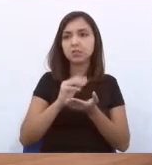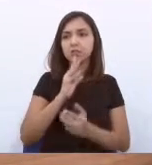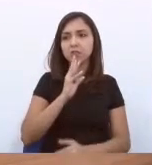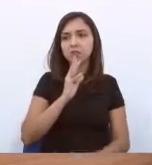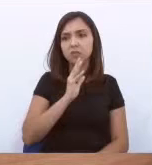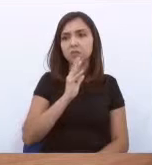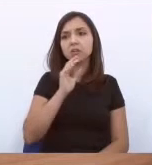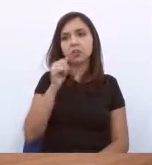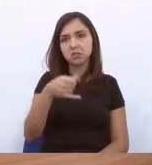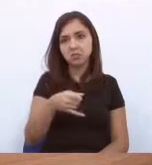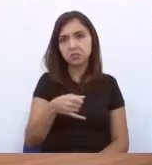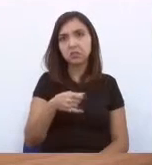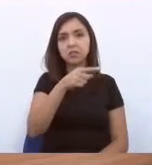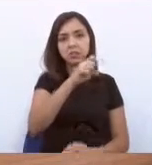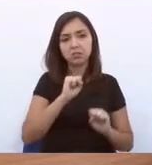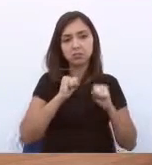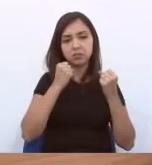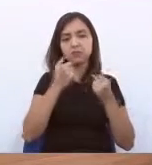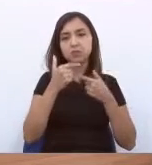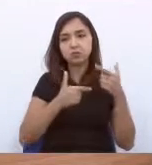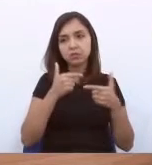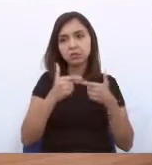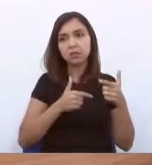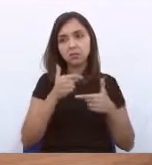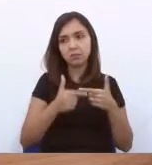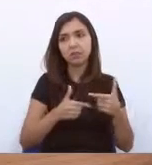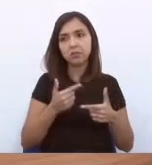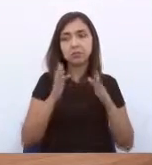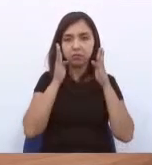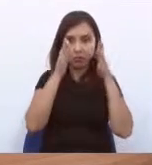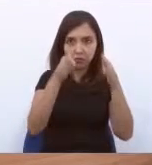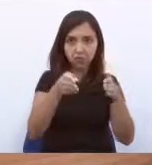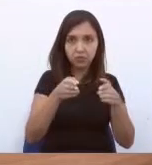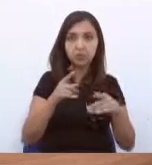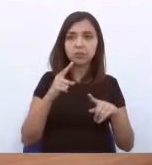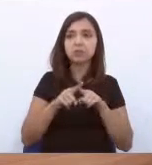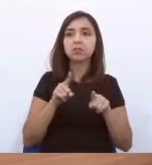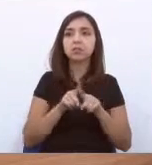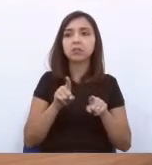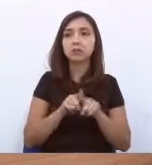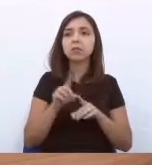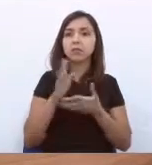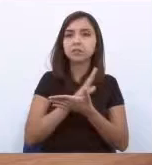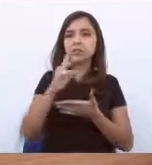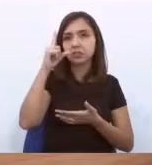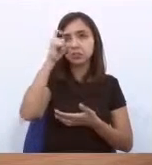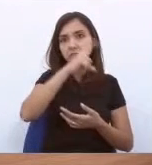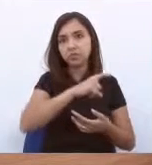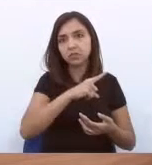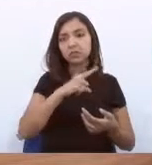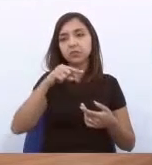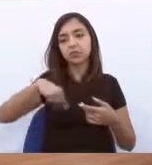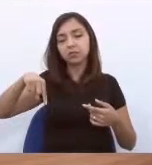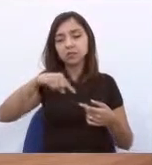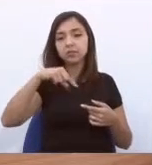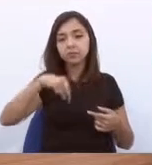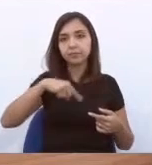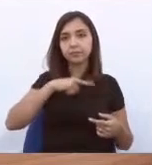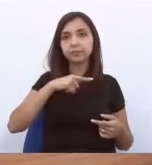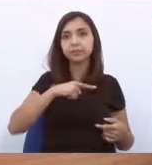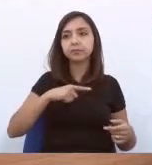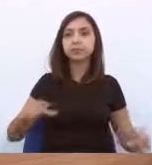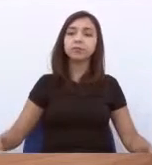sim, é empenhado na questão do transporte, inclusive com todas as dificuldades que realmente nós estamos passando.